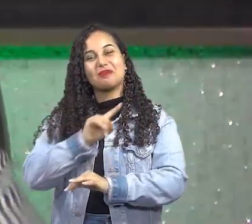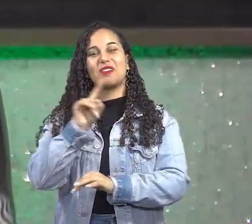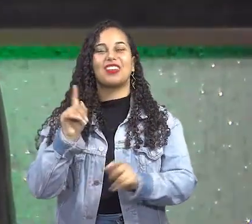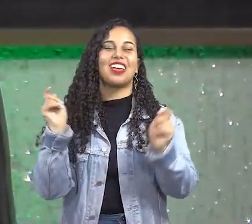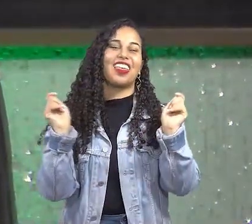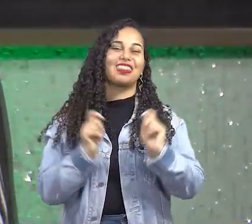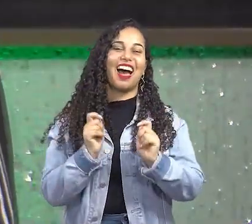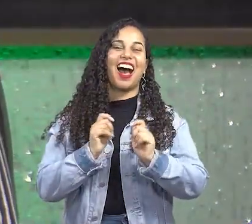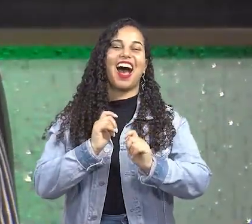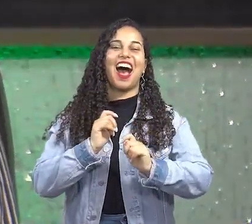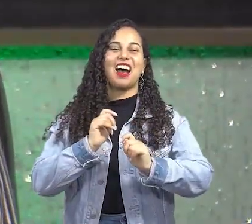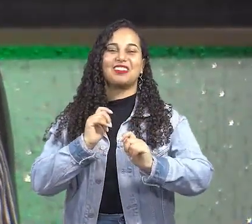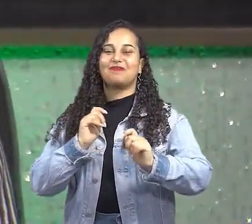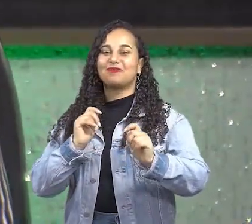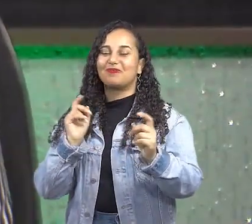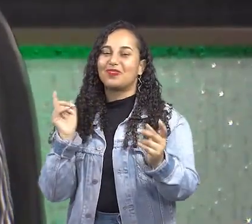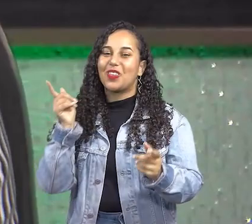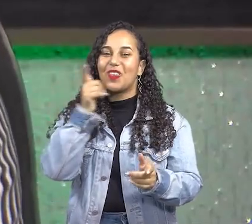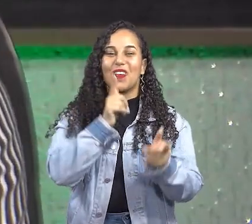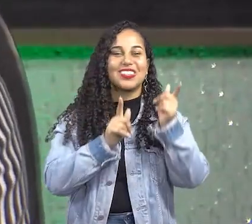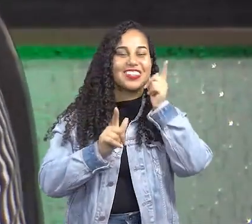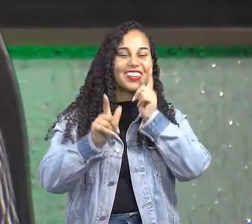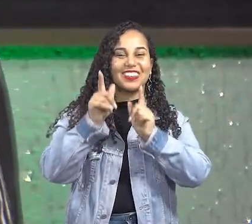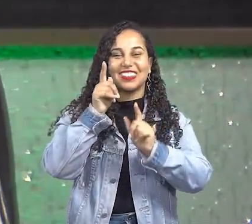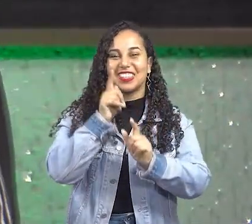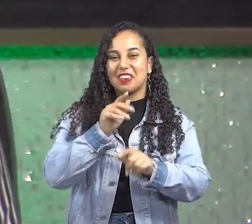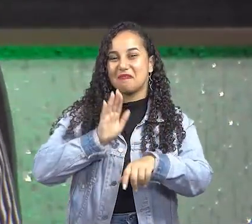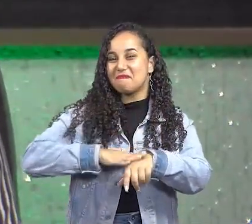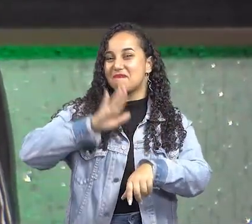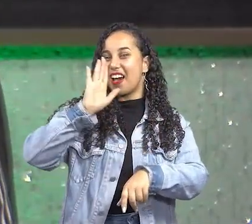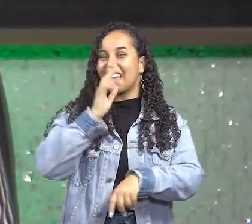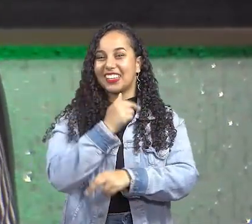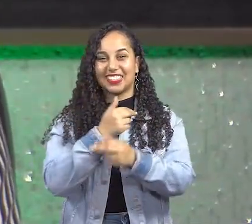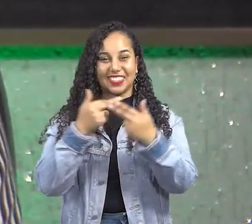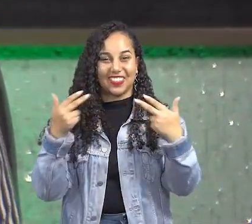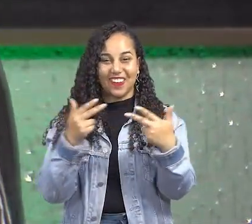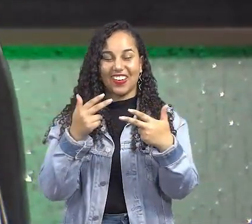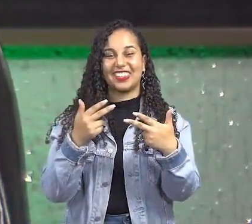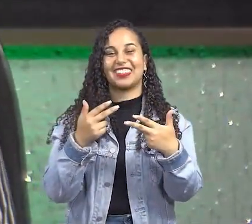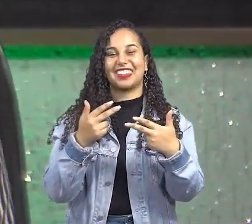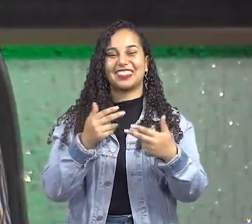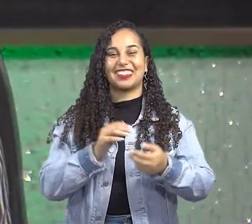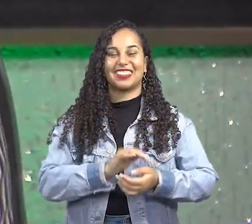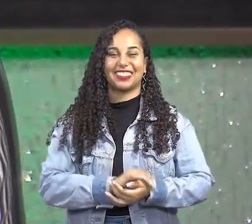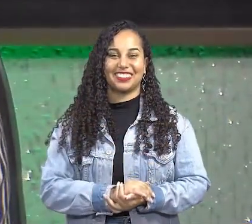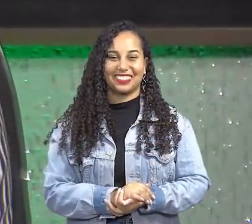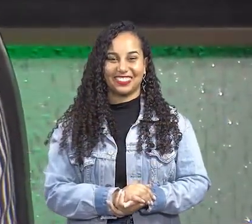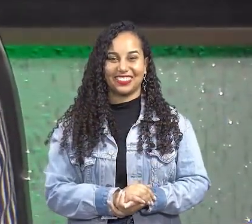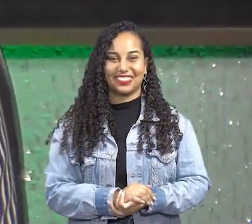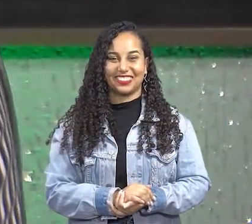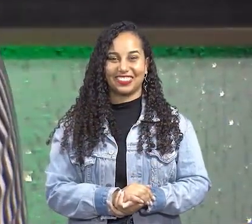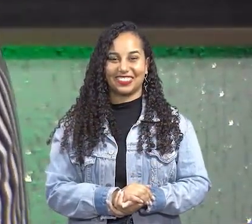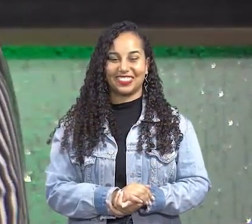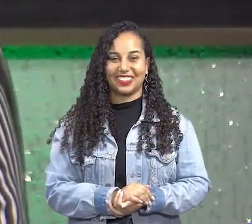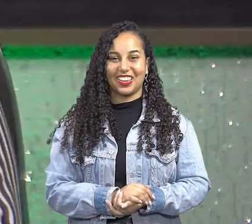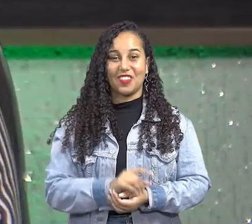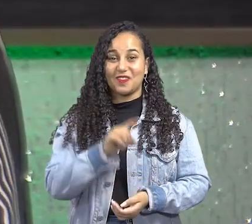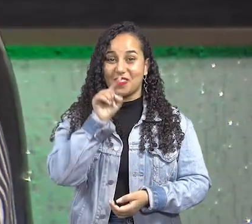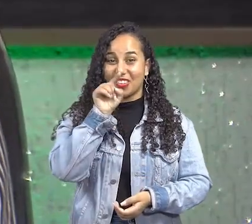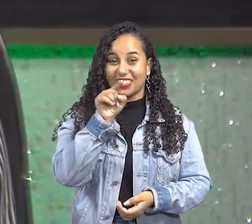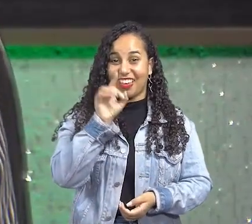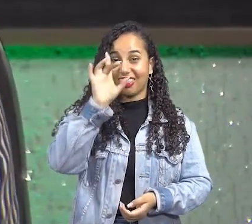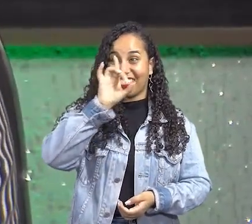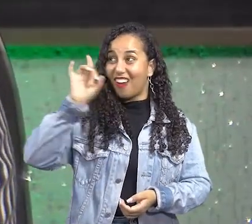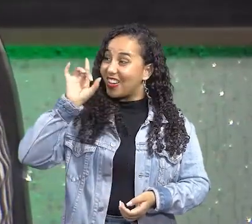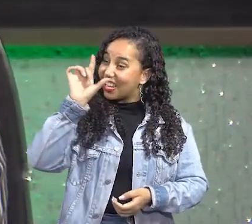você possa correr muito mais do que você e as pessoas que te cercam imaginavam.